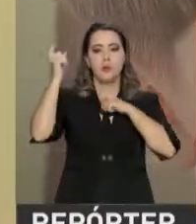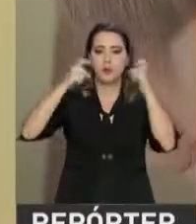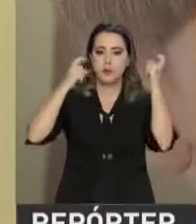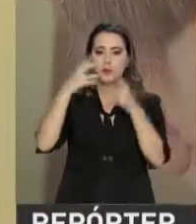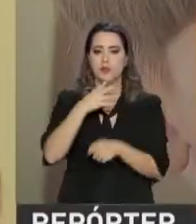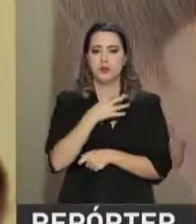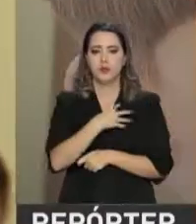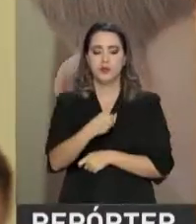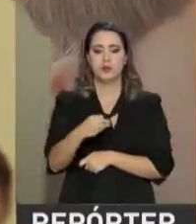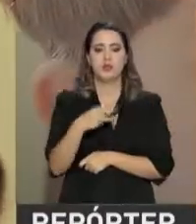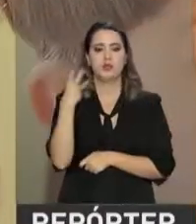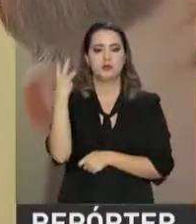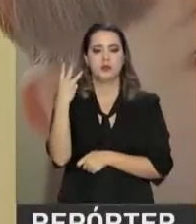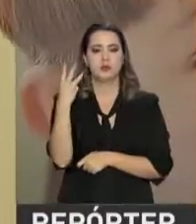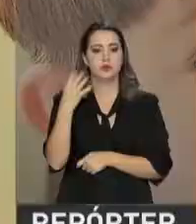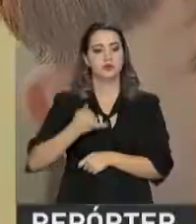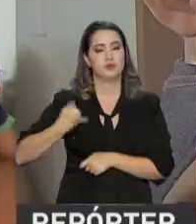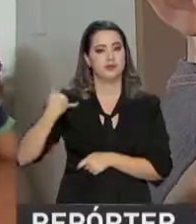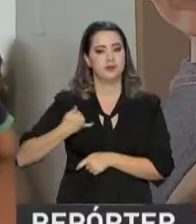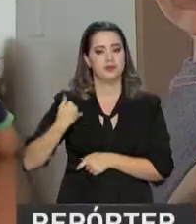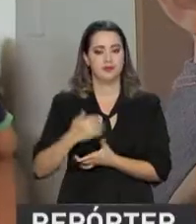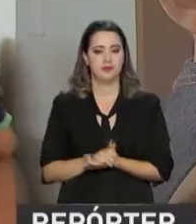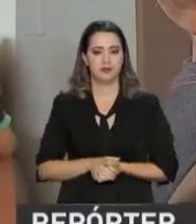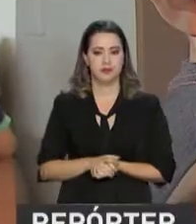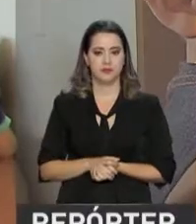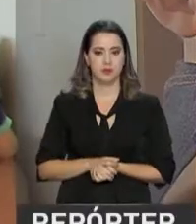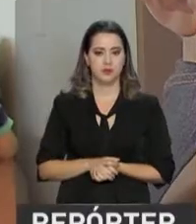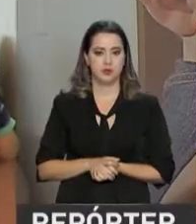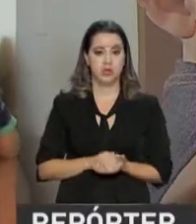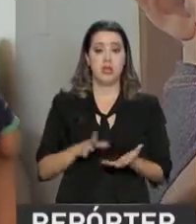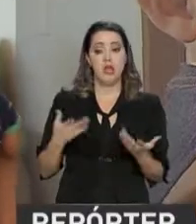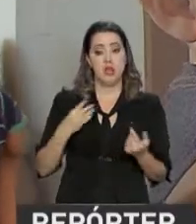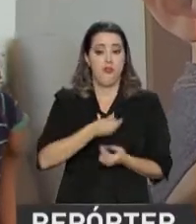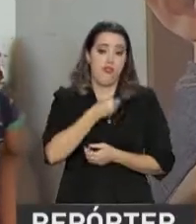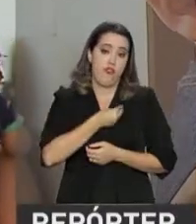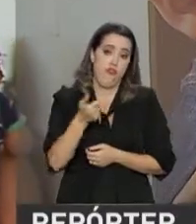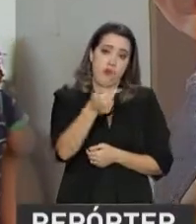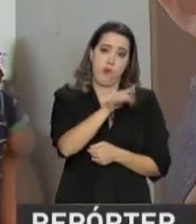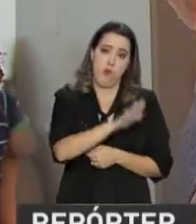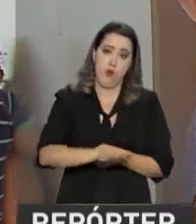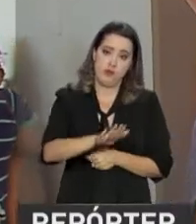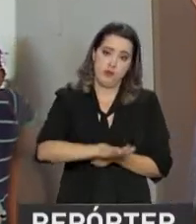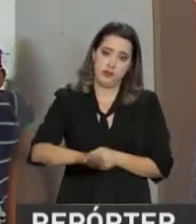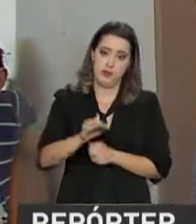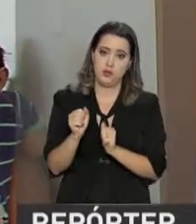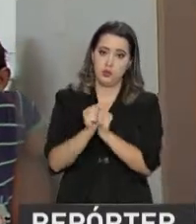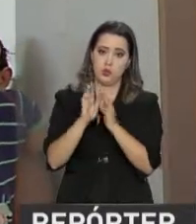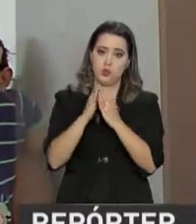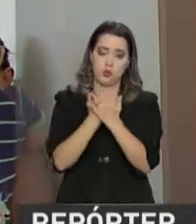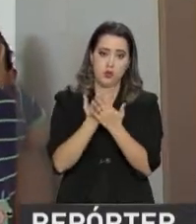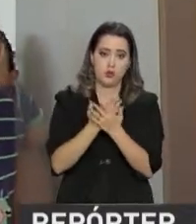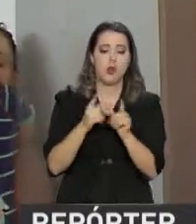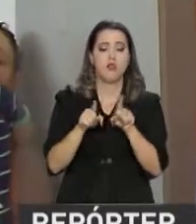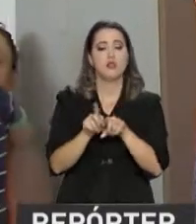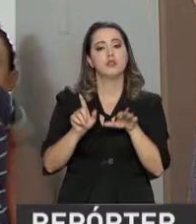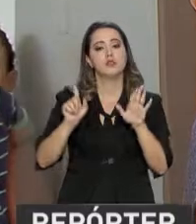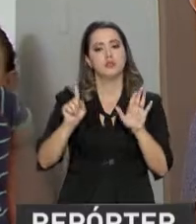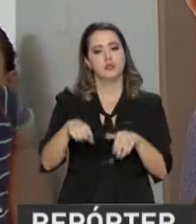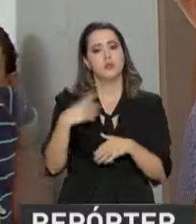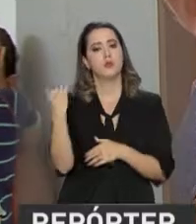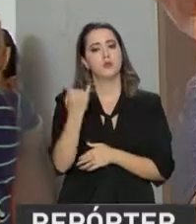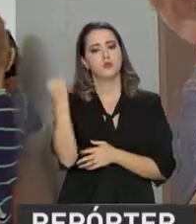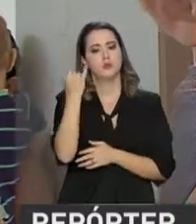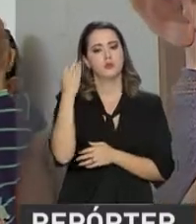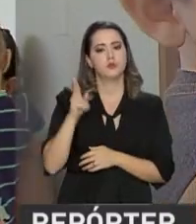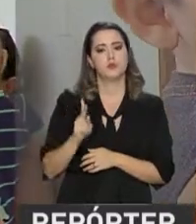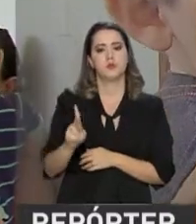com o filho Miguel, de 3 anos. Eles têm contato com muitas outras crianças, na escolinha, creche, então é super